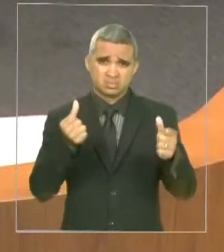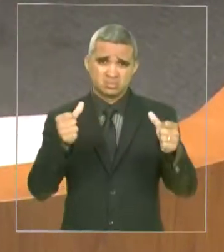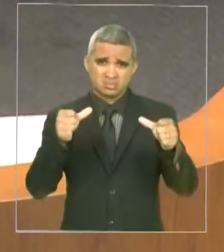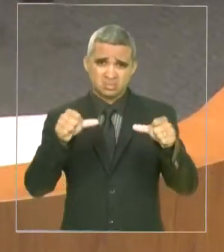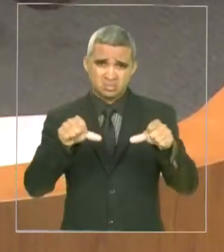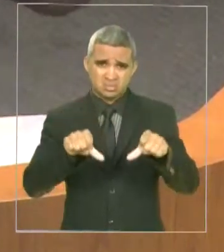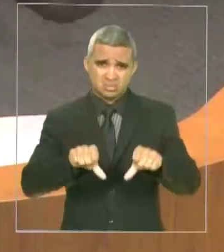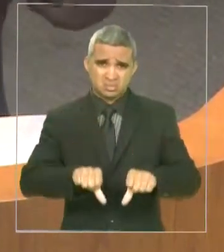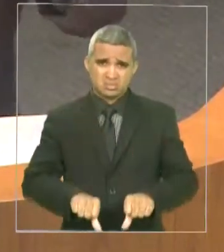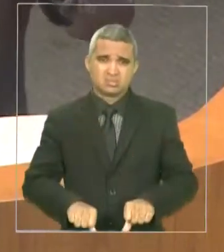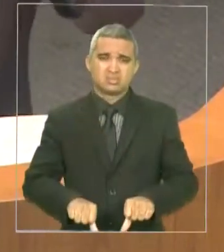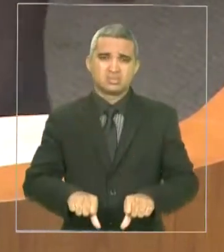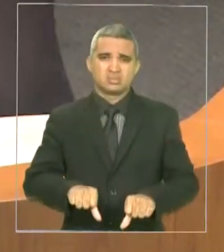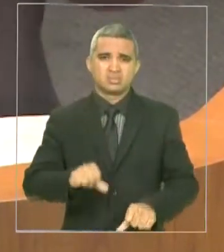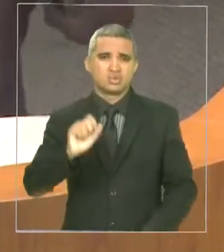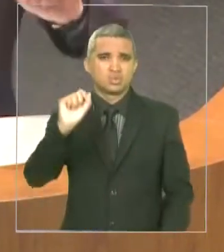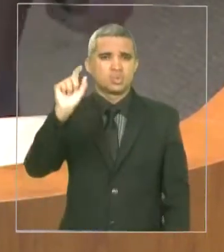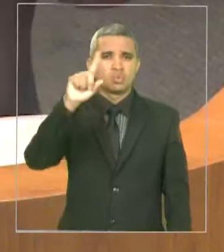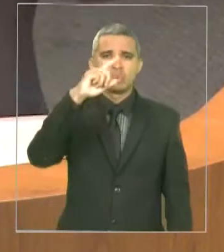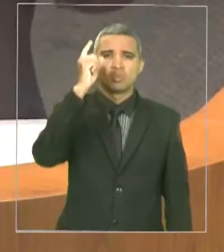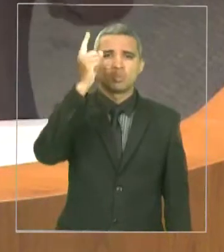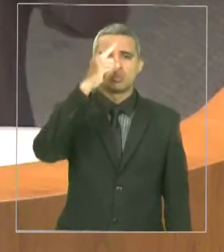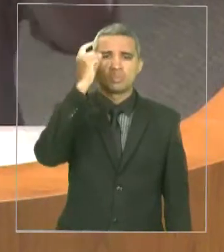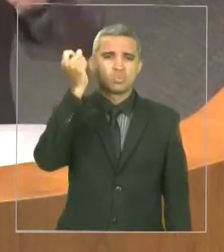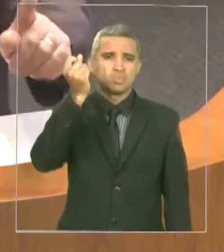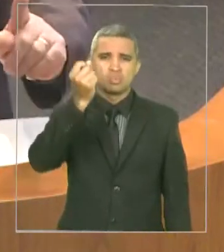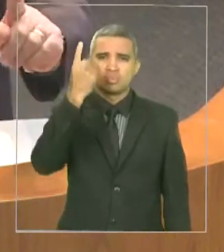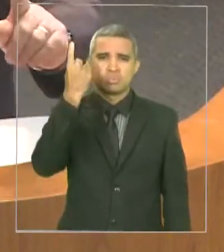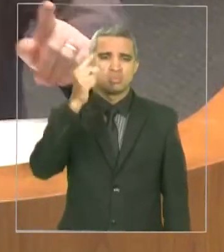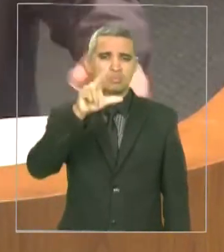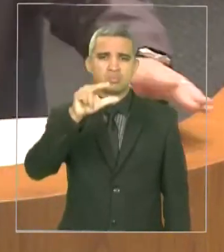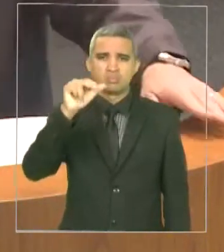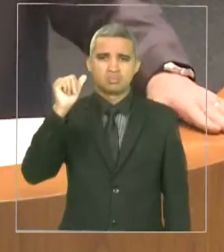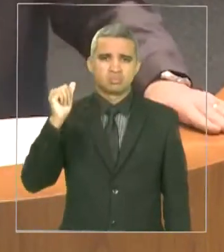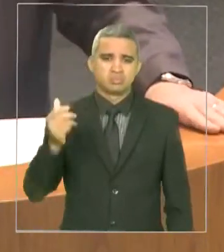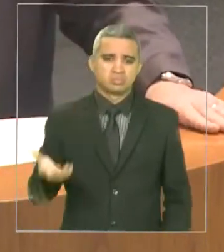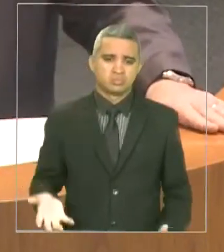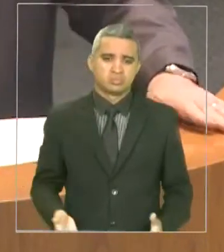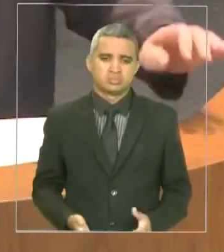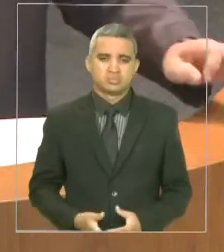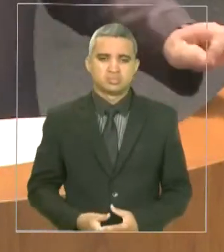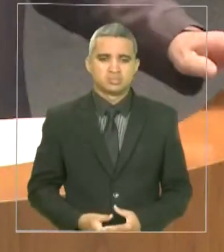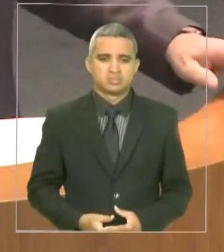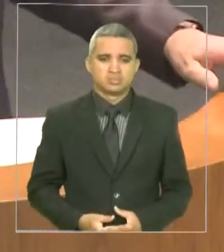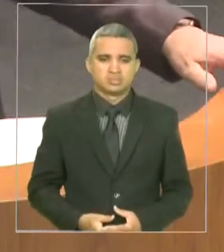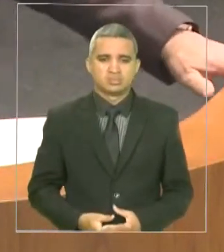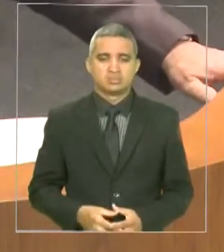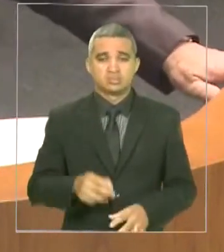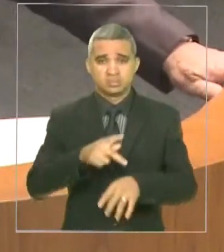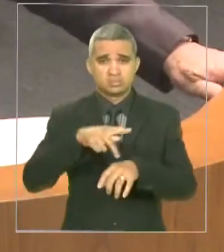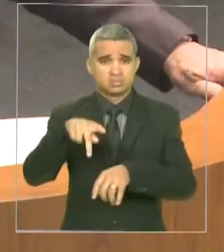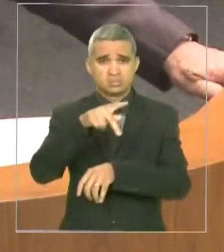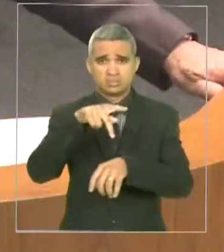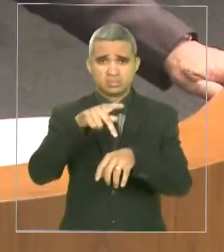jamais vista em tempos recentes no nosso